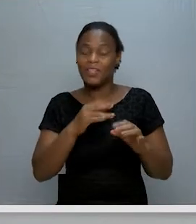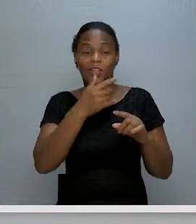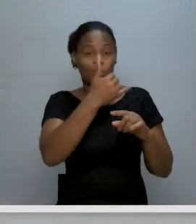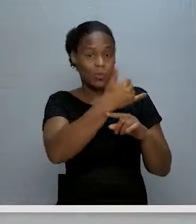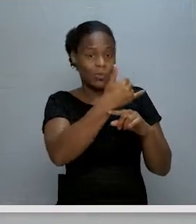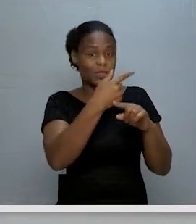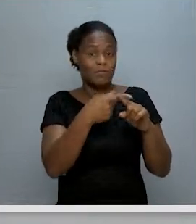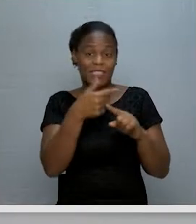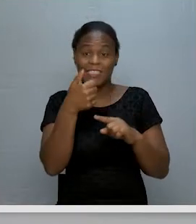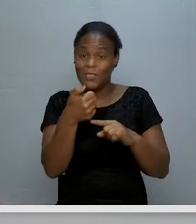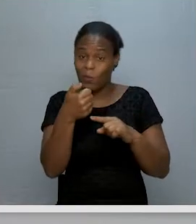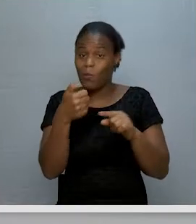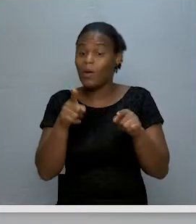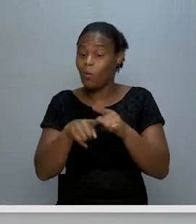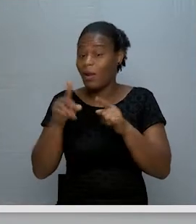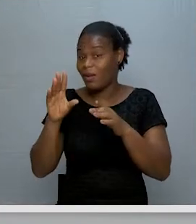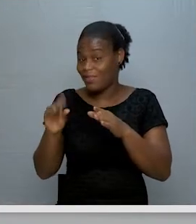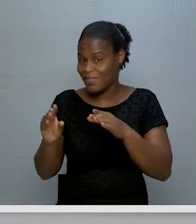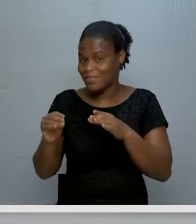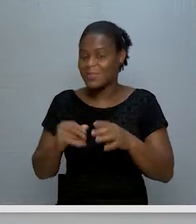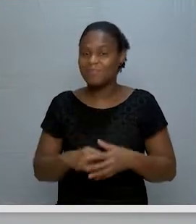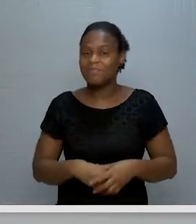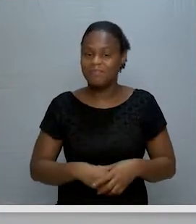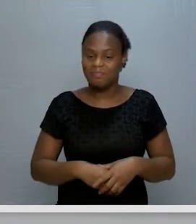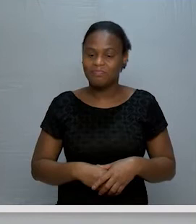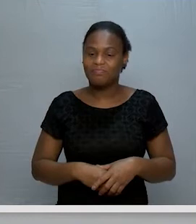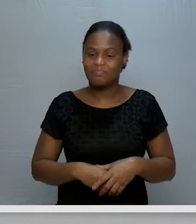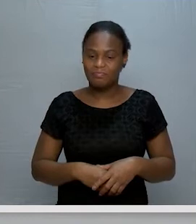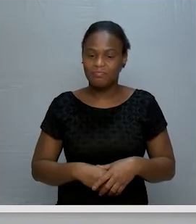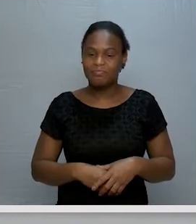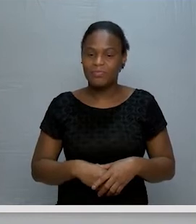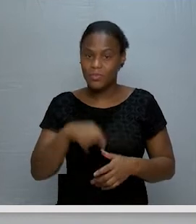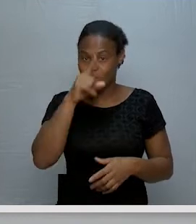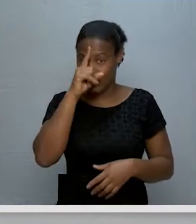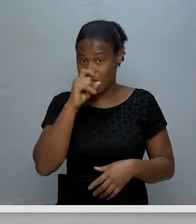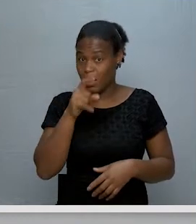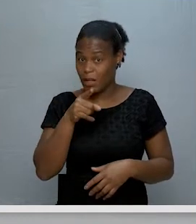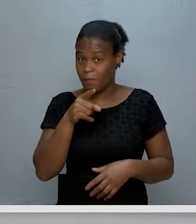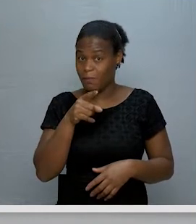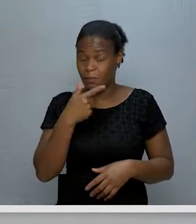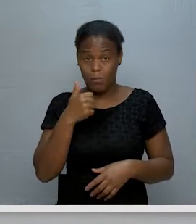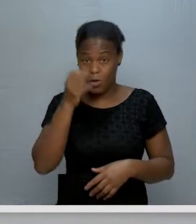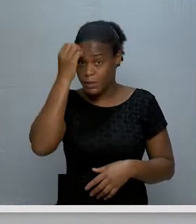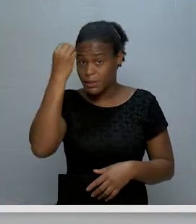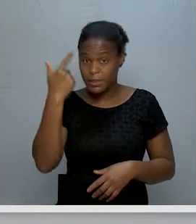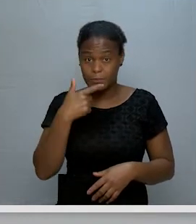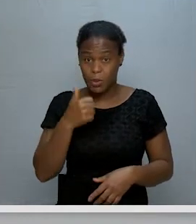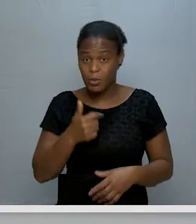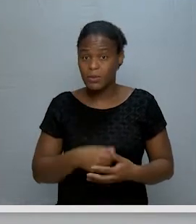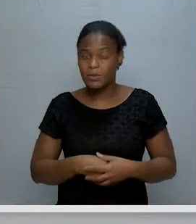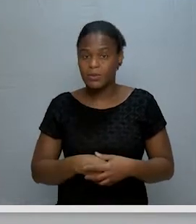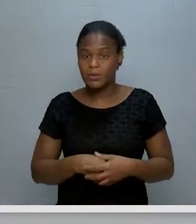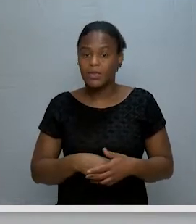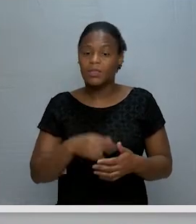Exatamente, 2 vezes 5. 2 vezes 5, 10. Lembre-se, não pode